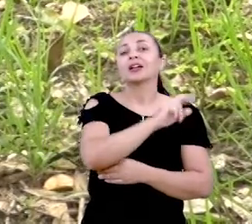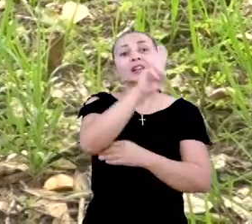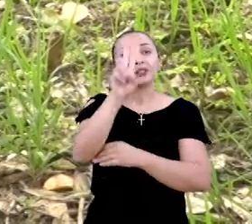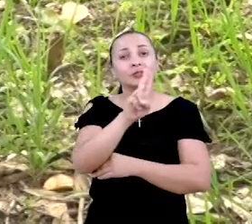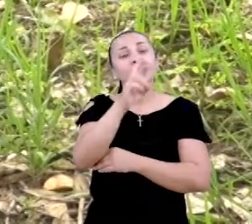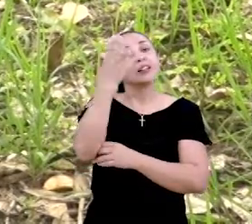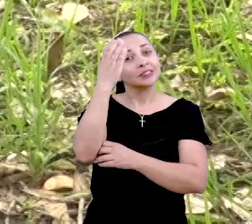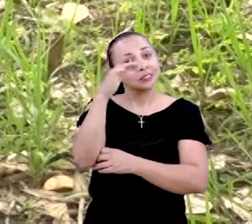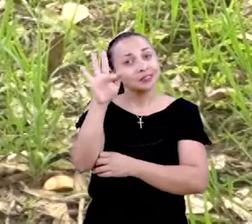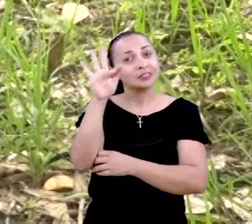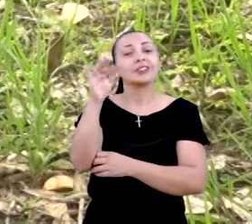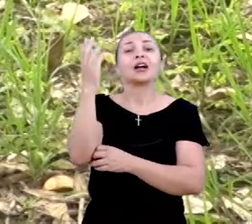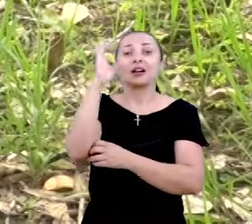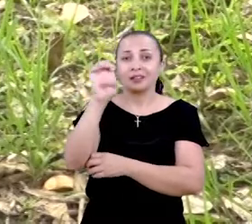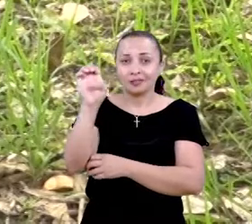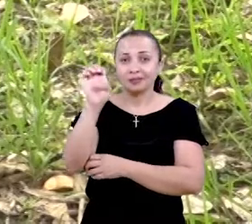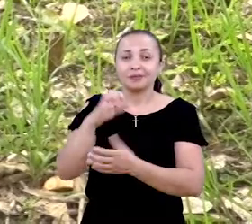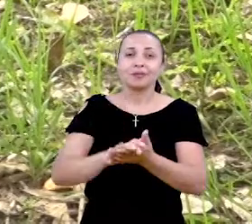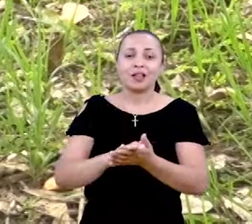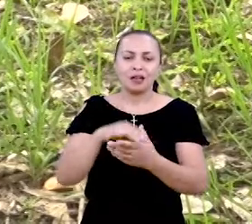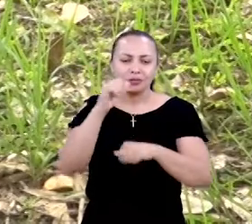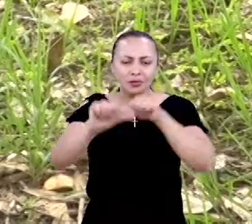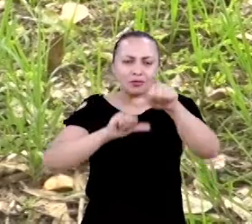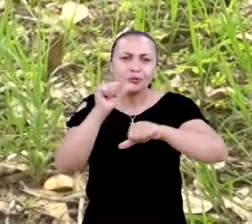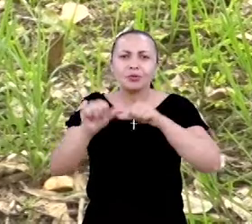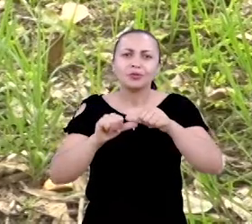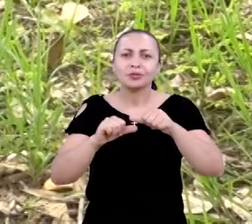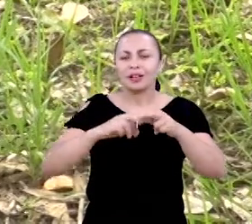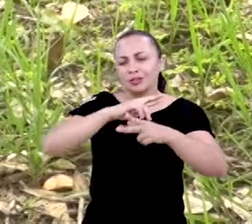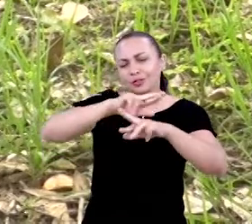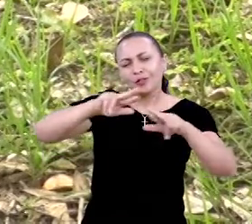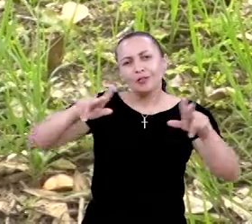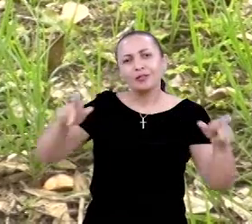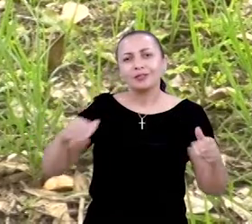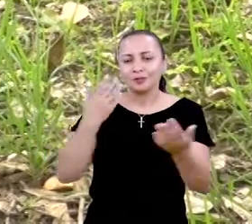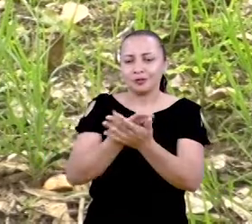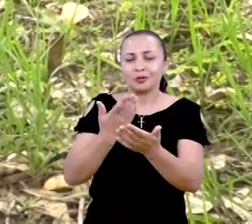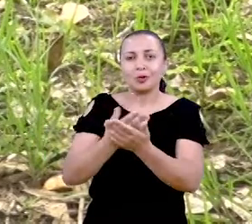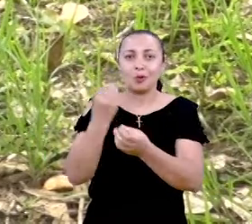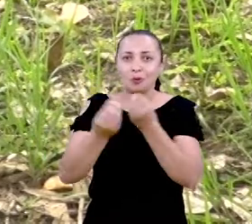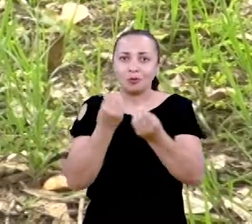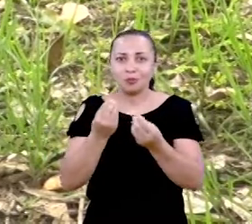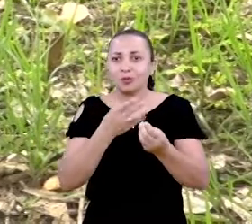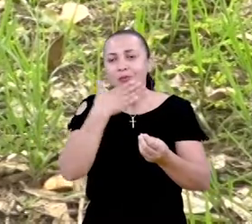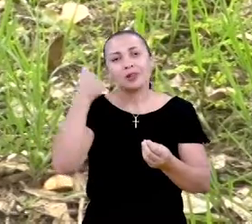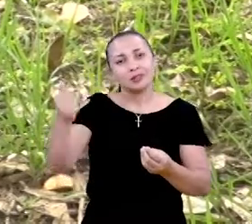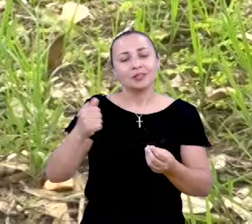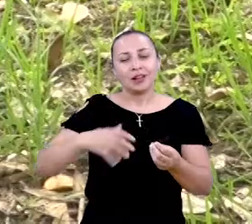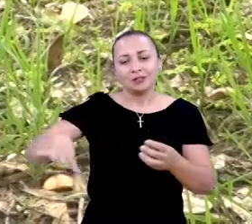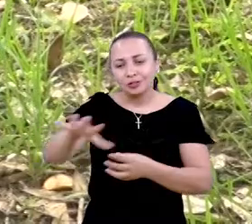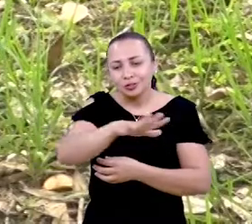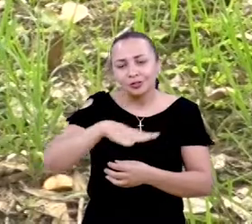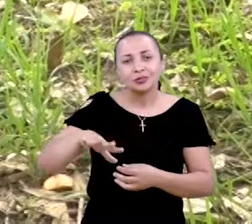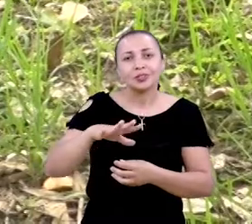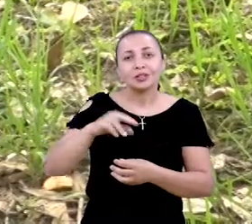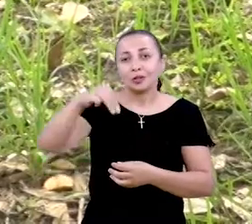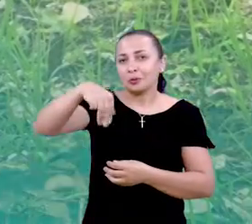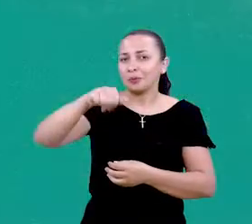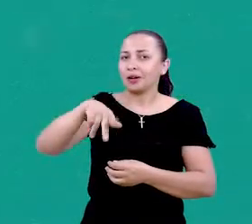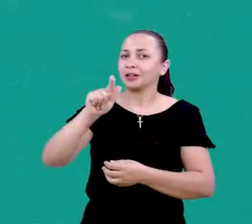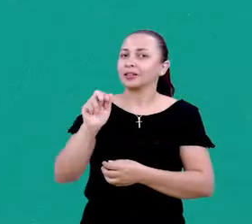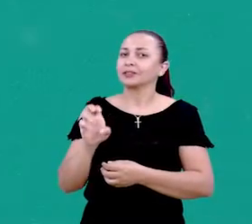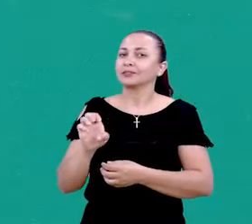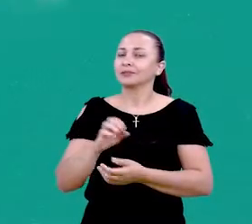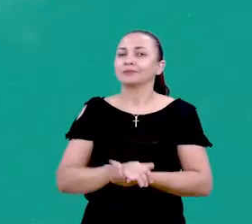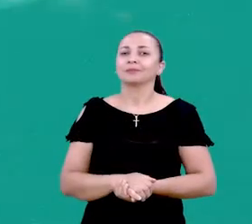Ceará. Eles desenvolvem diferentes estudos para entender como se dá o processo de recuperação de áreas de manguezais.